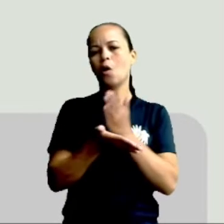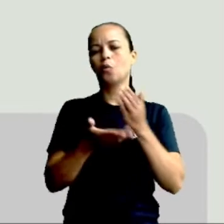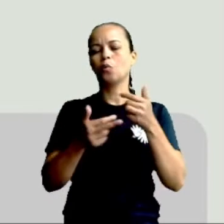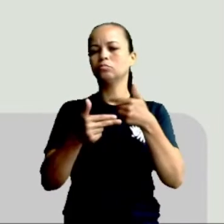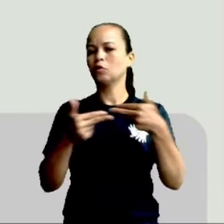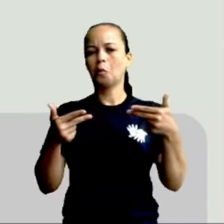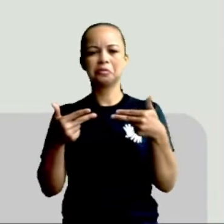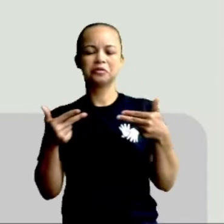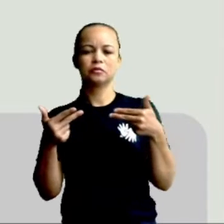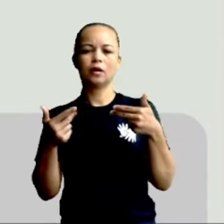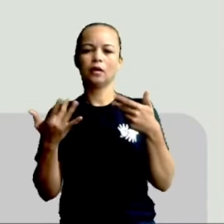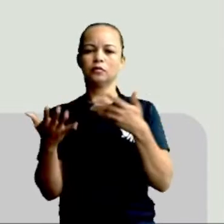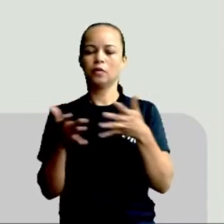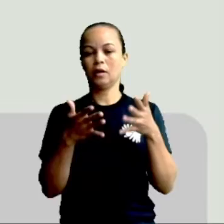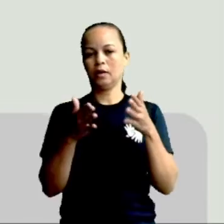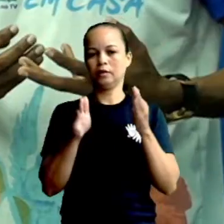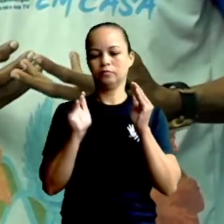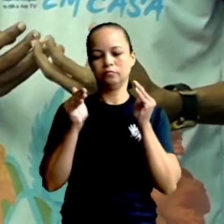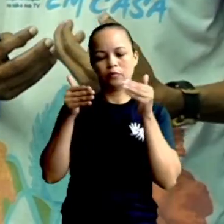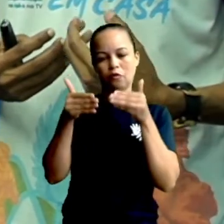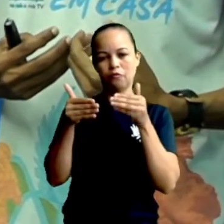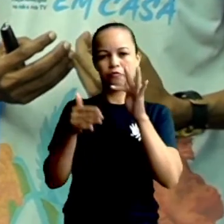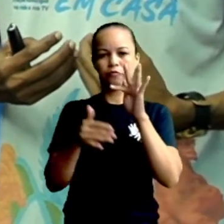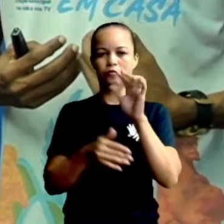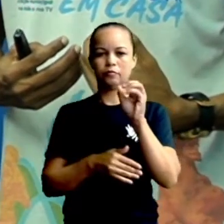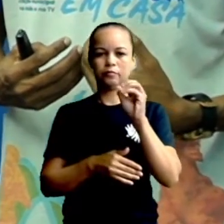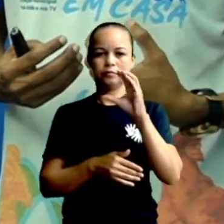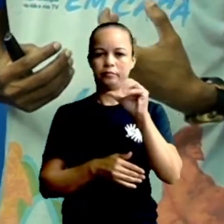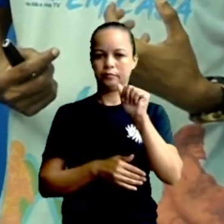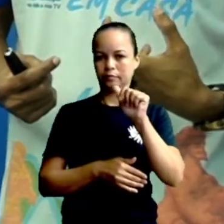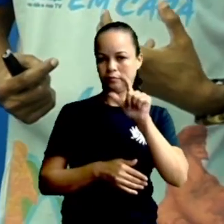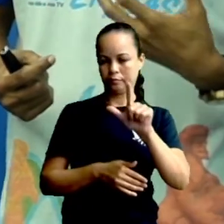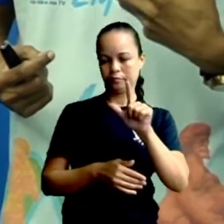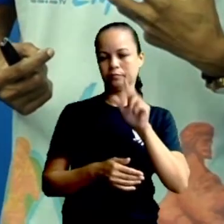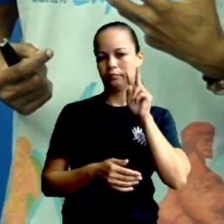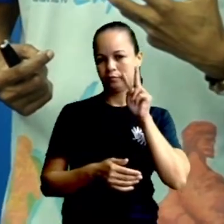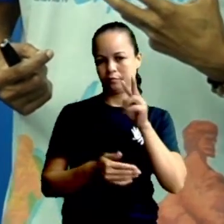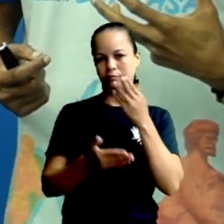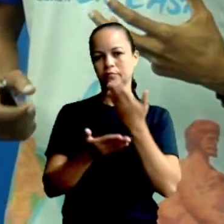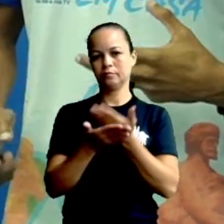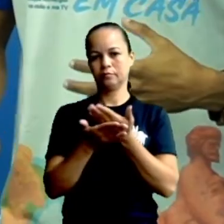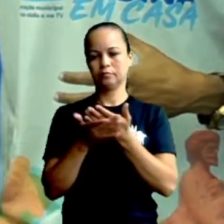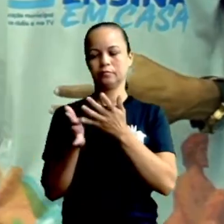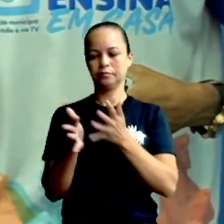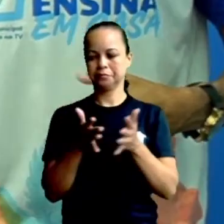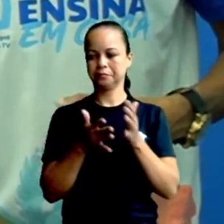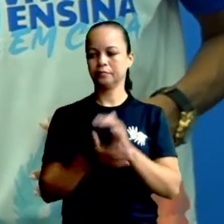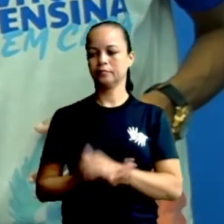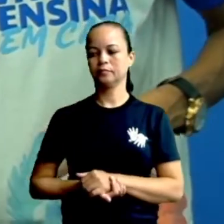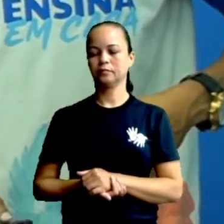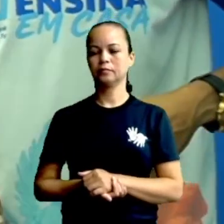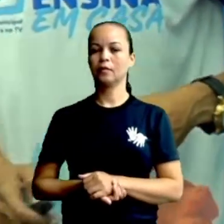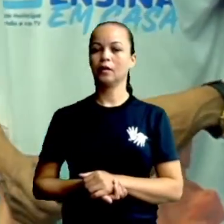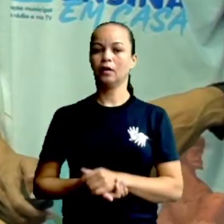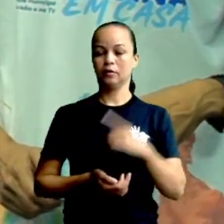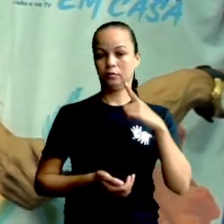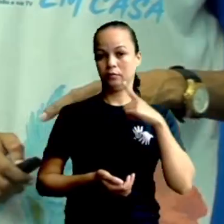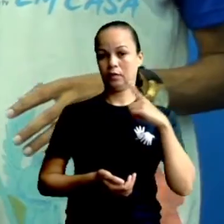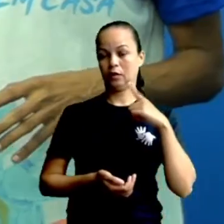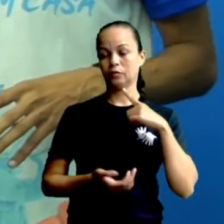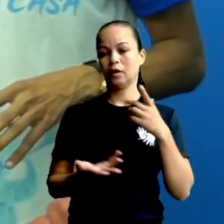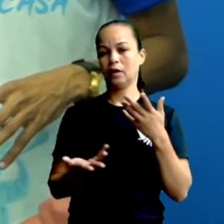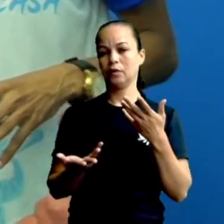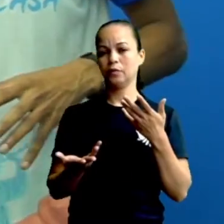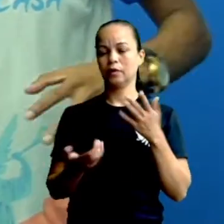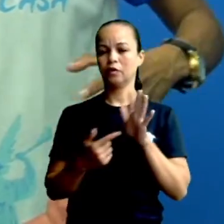alguns objetos além da distância focal. A gente vai ter também essa questão. Então, eu tenho aqui, vou pedir para a produção vir